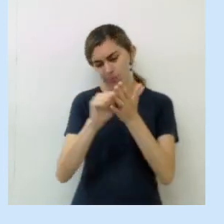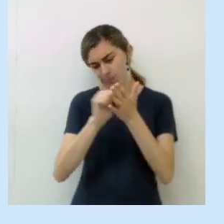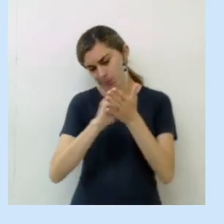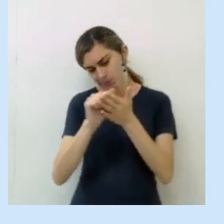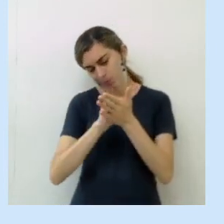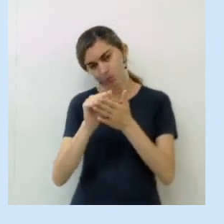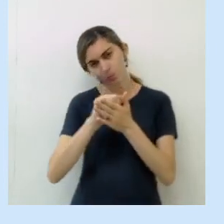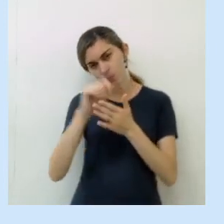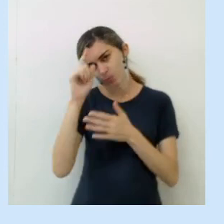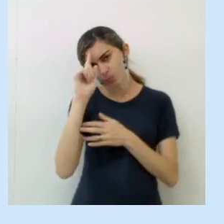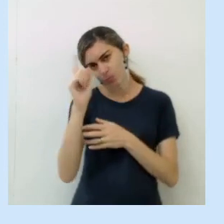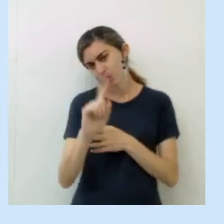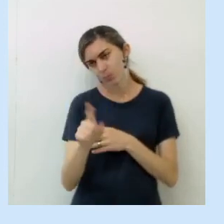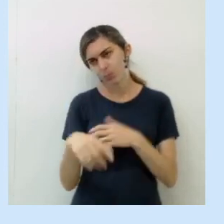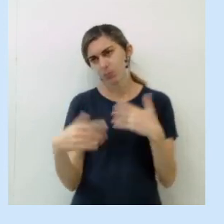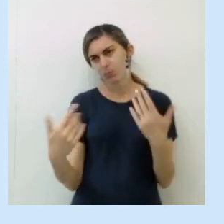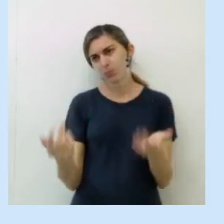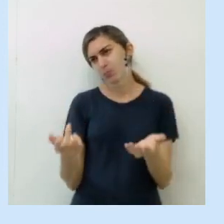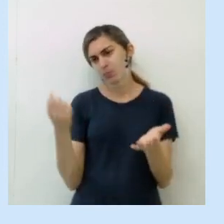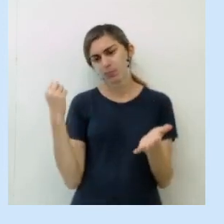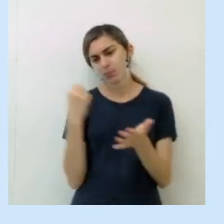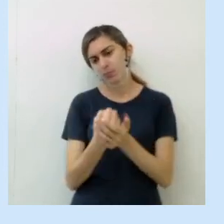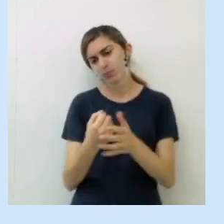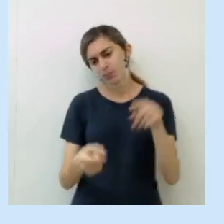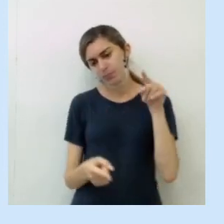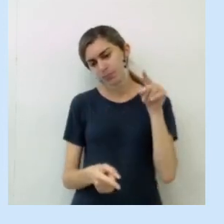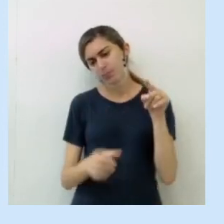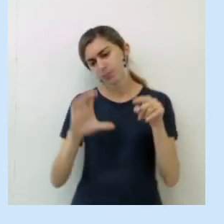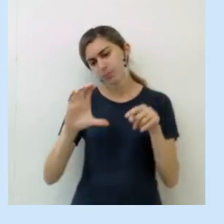apagado. Você não vai, por exemplo, se você pega uma garrafa de